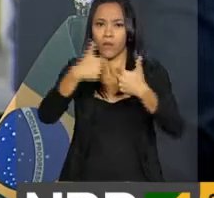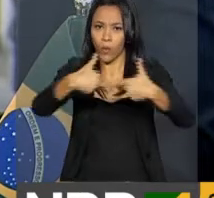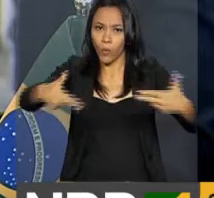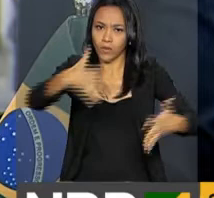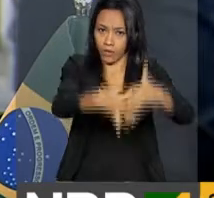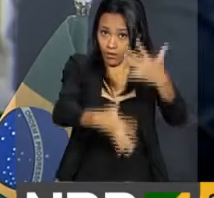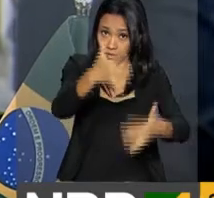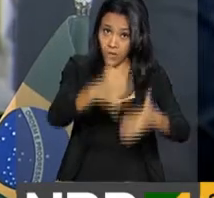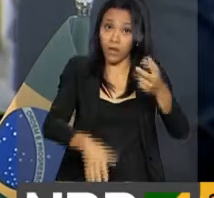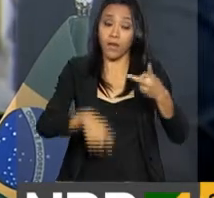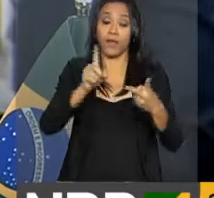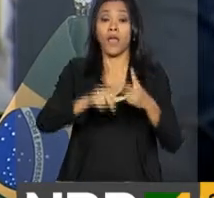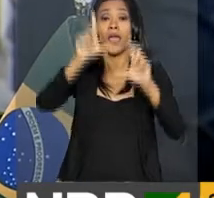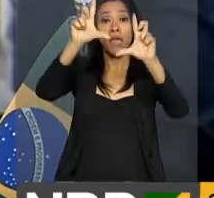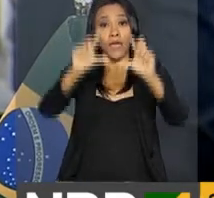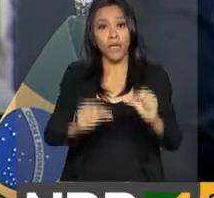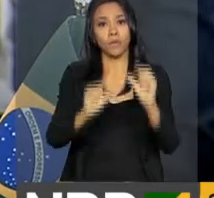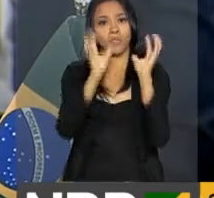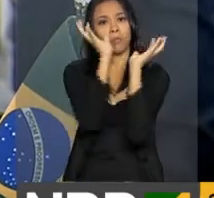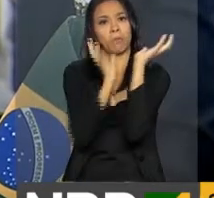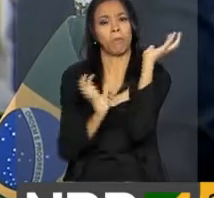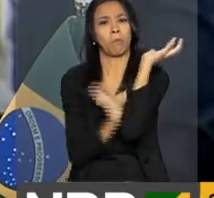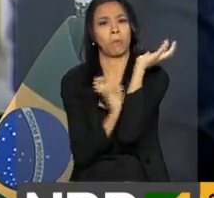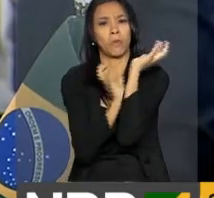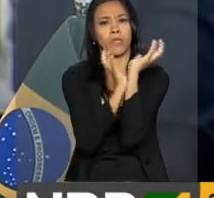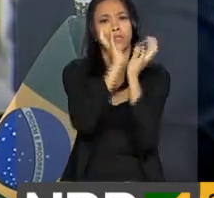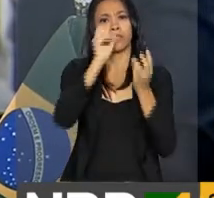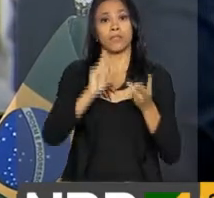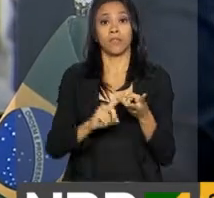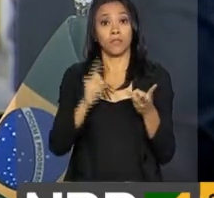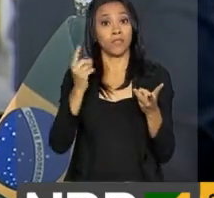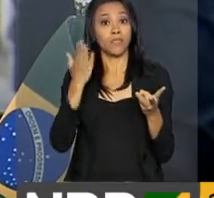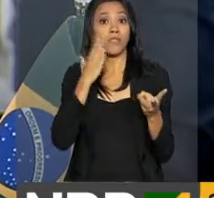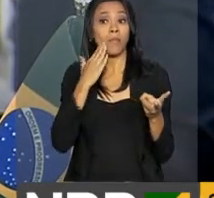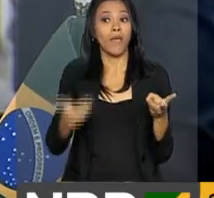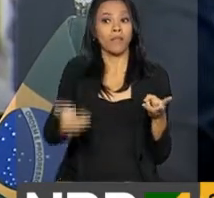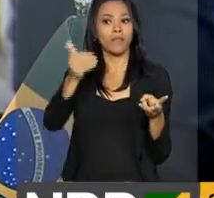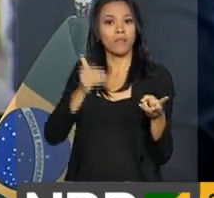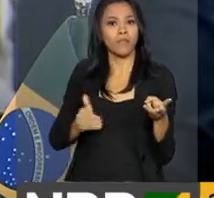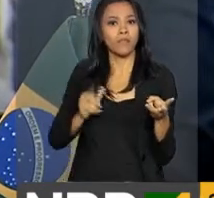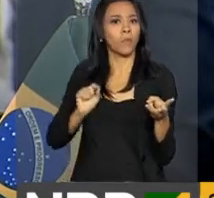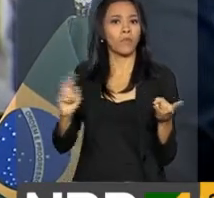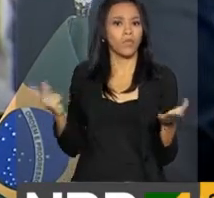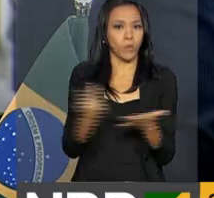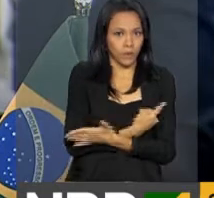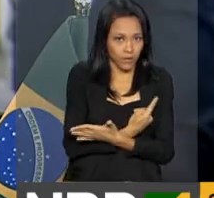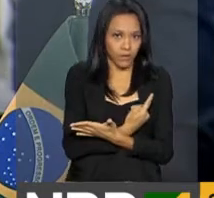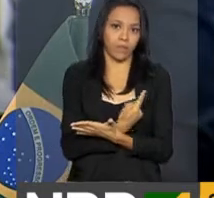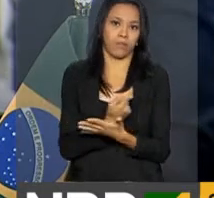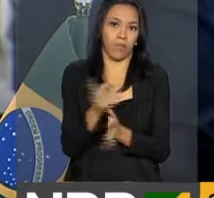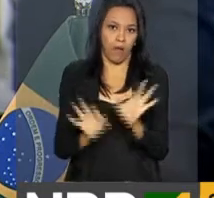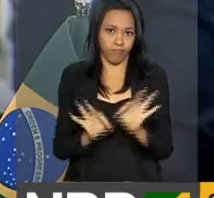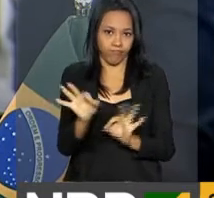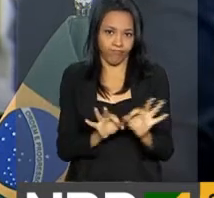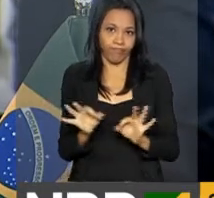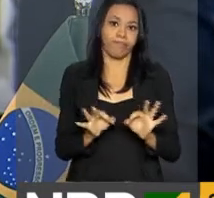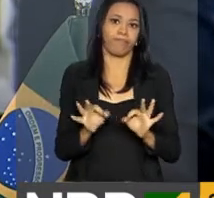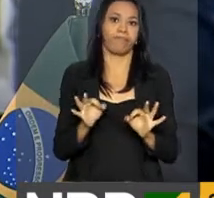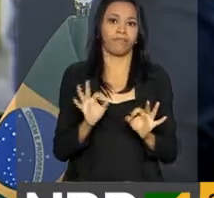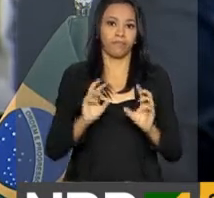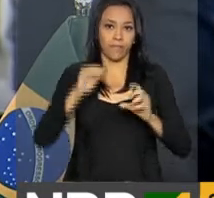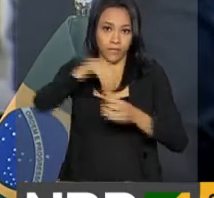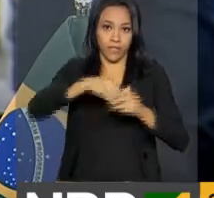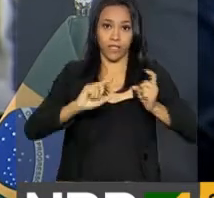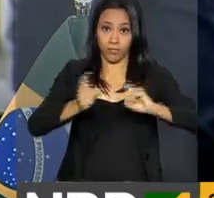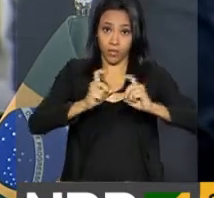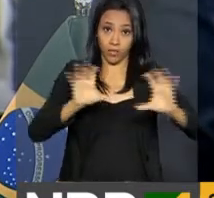reduzir burocracias, assegurar previsibilidade. A integração é uma obra, senhoras e